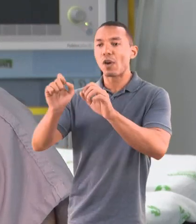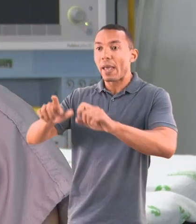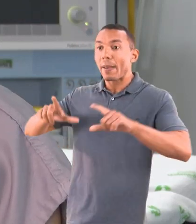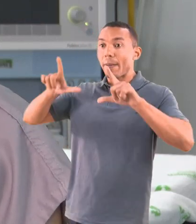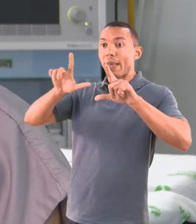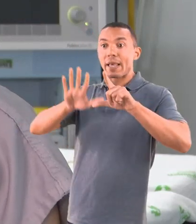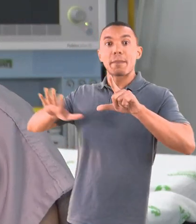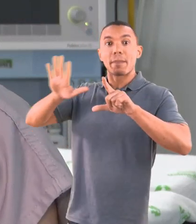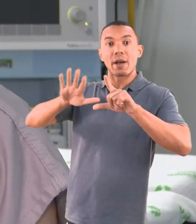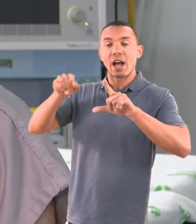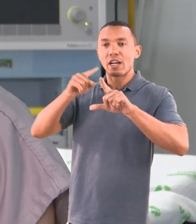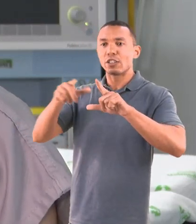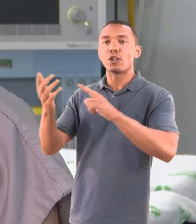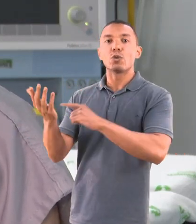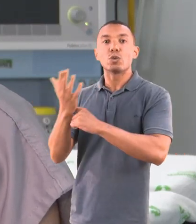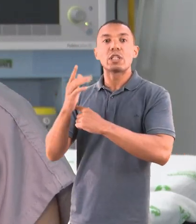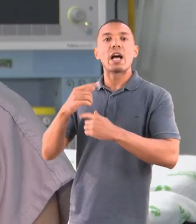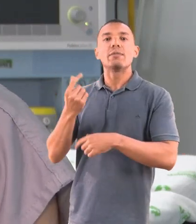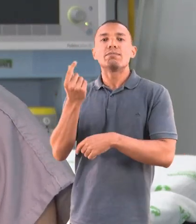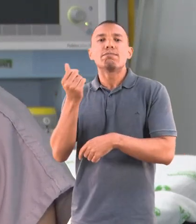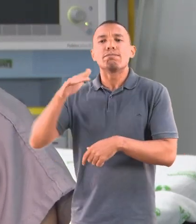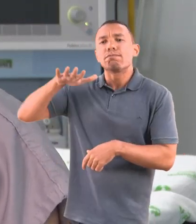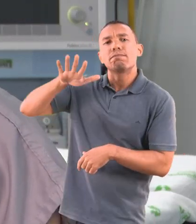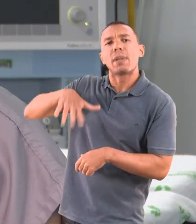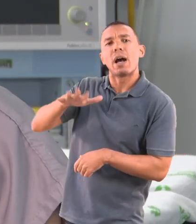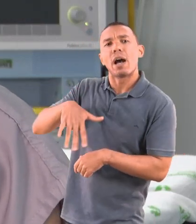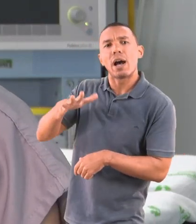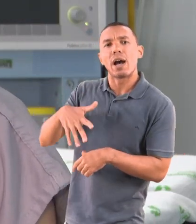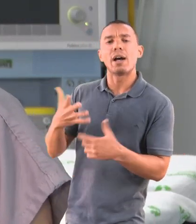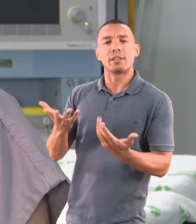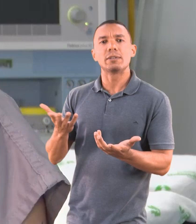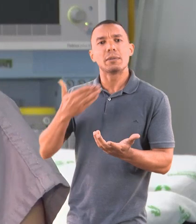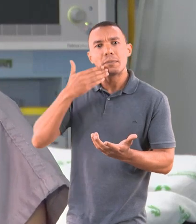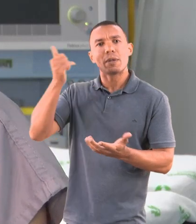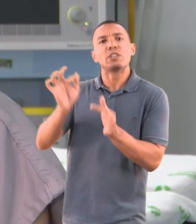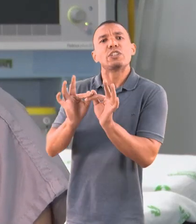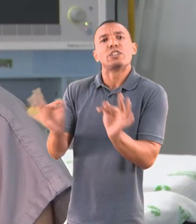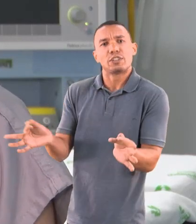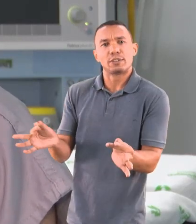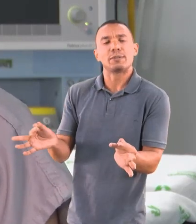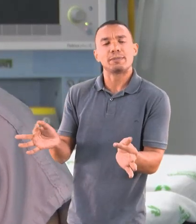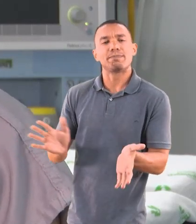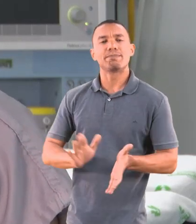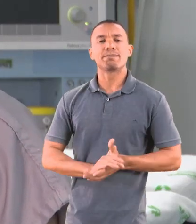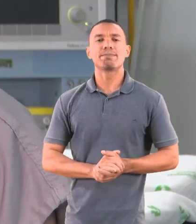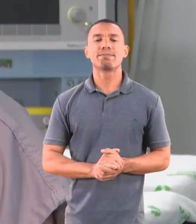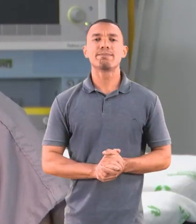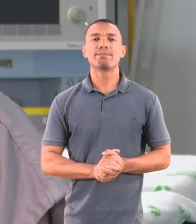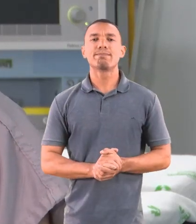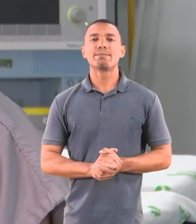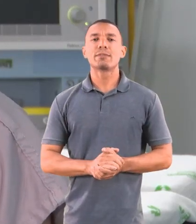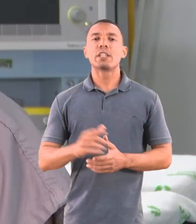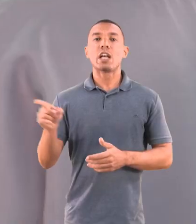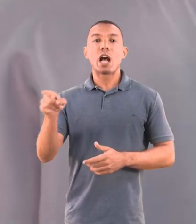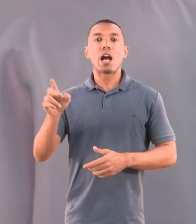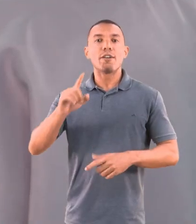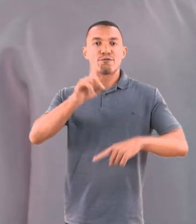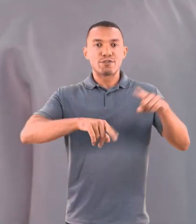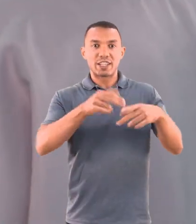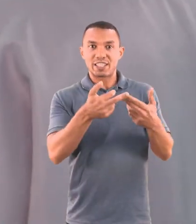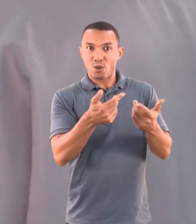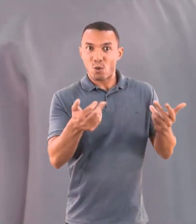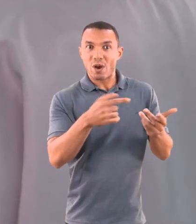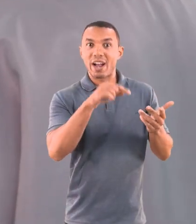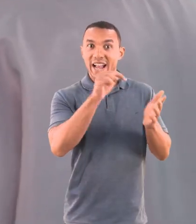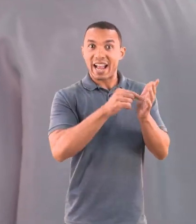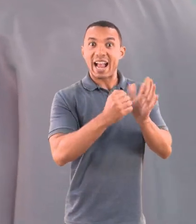imagem, só que utilizando recursos limitados, uma coisa com mais baixo custo, digamos assim. A